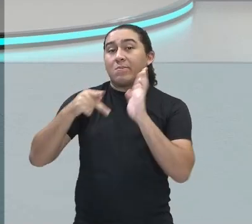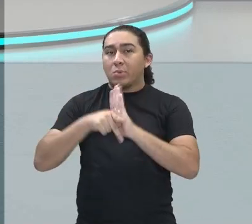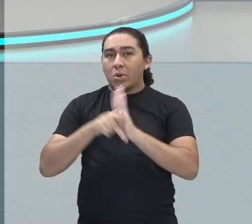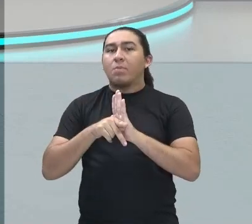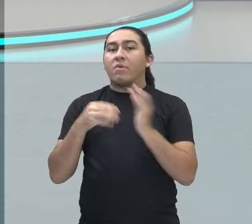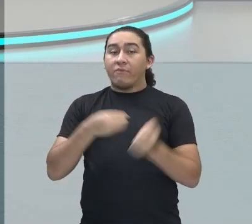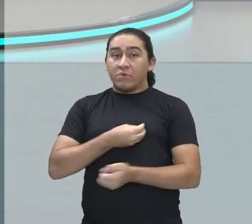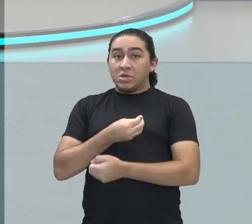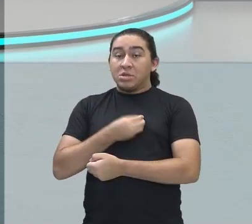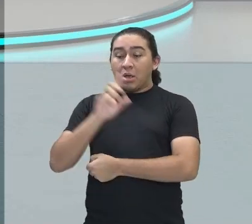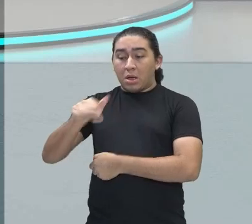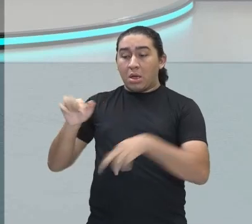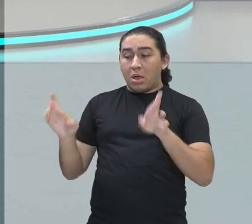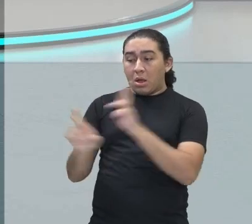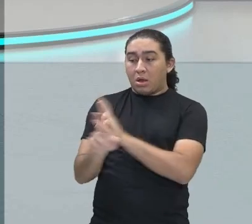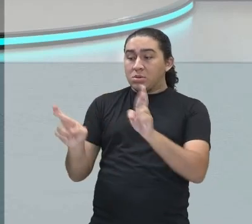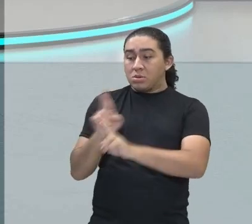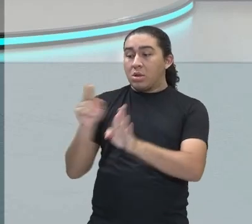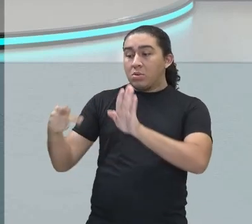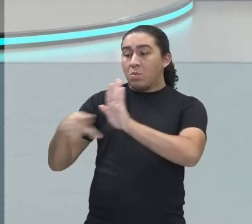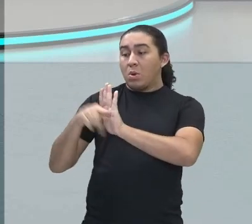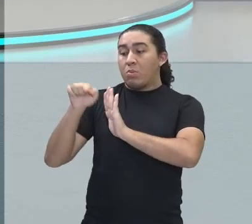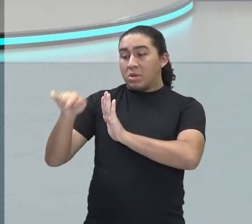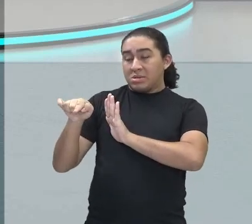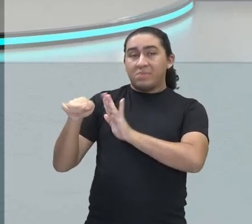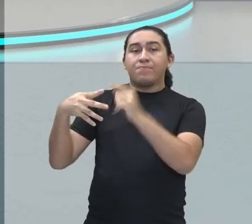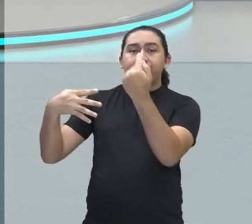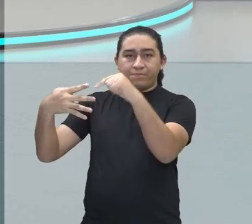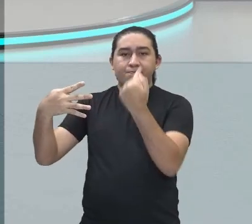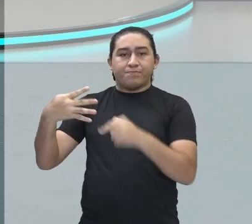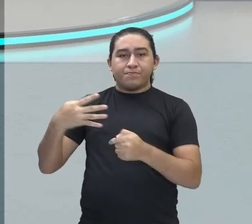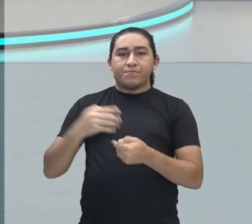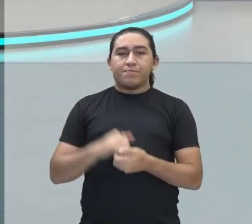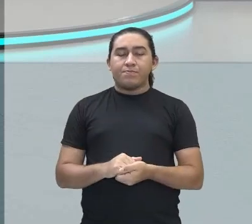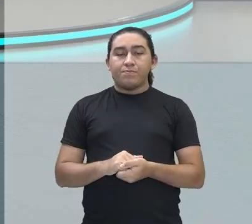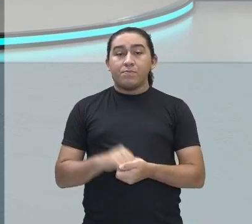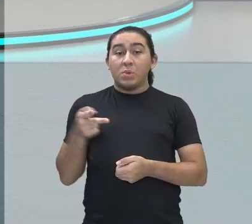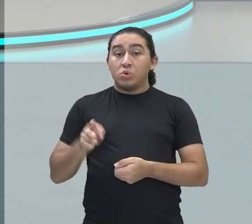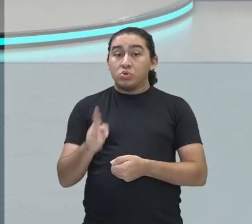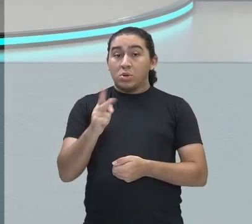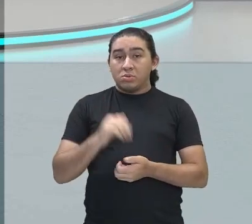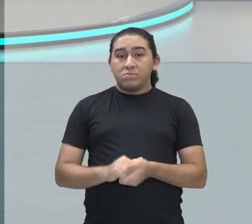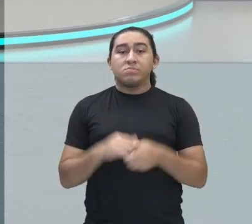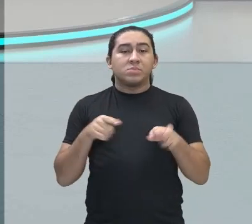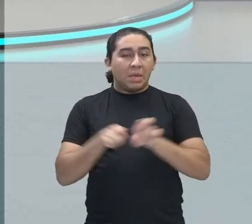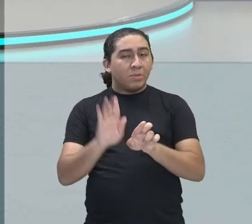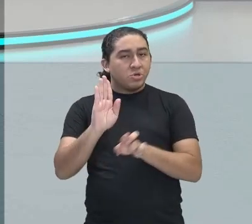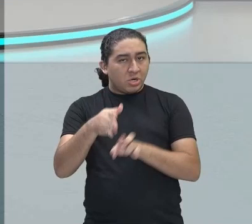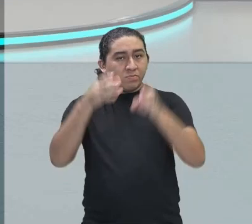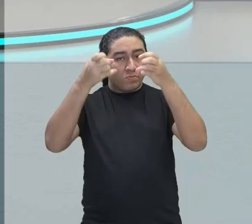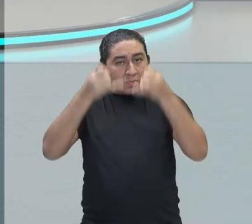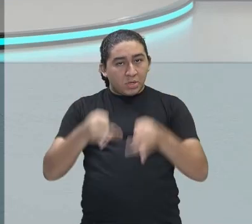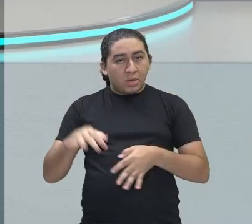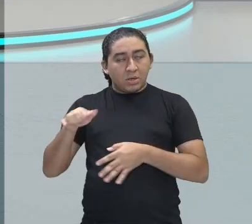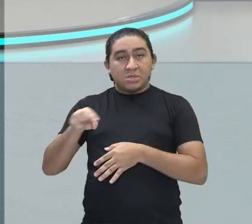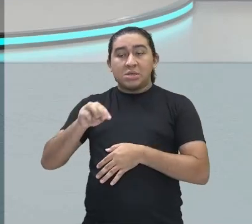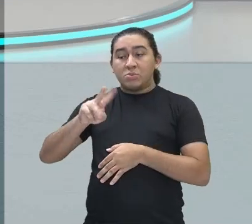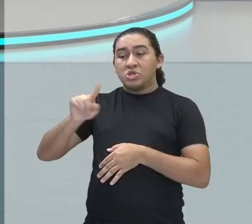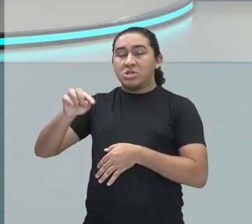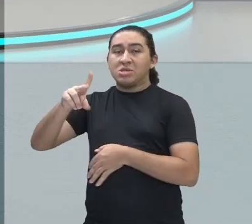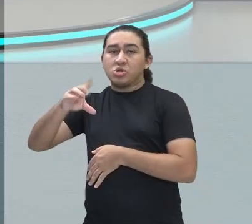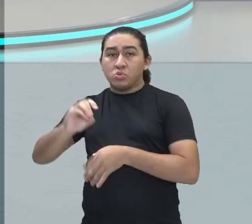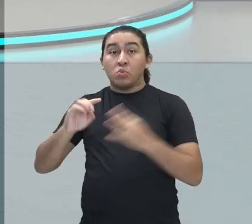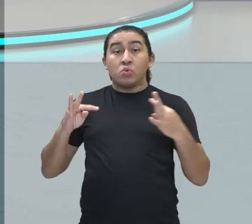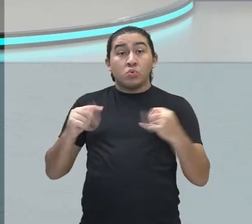está ligado ao simbolismo. Então, continuando, o misticismo. Então, o mistério, tudo